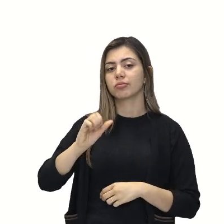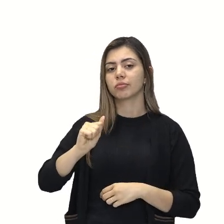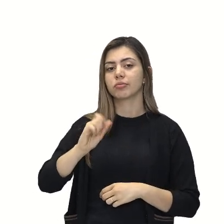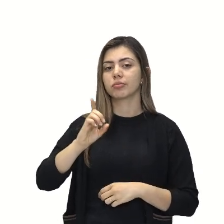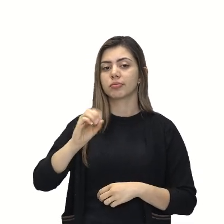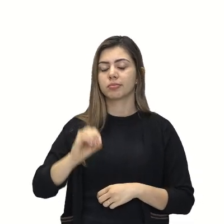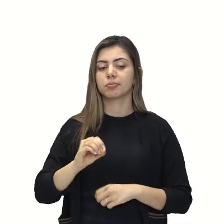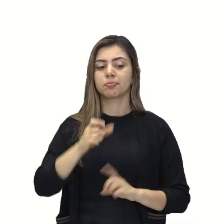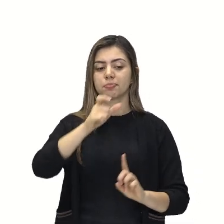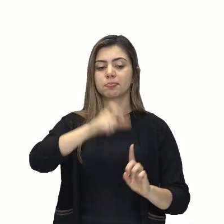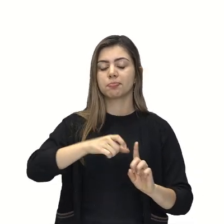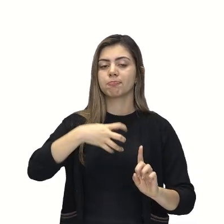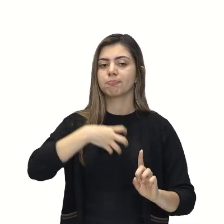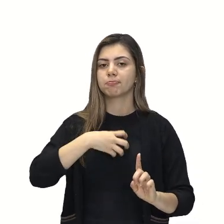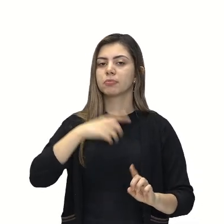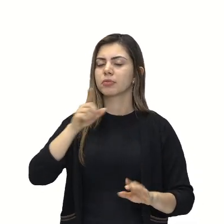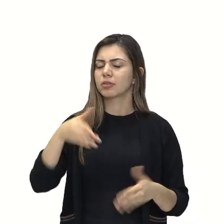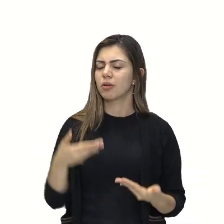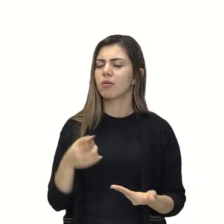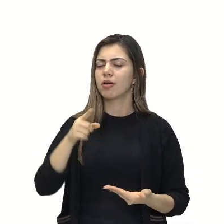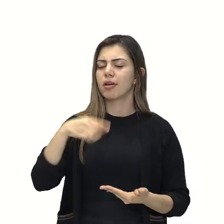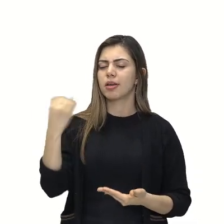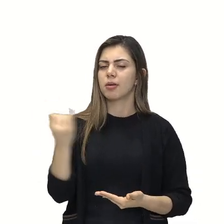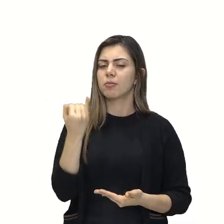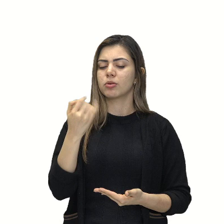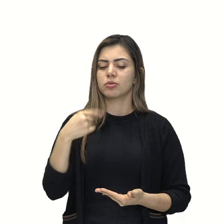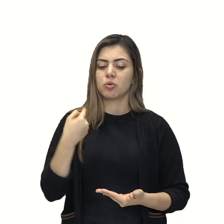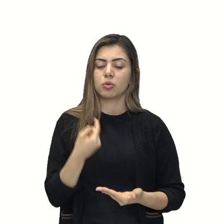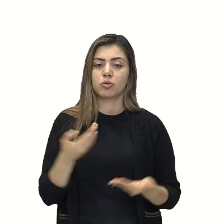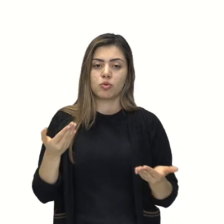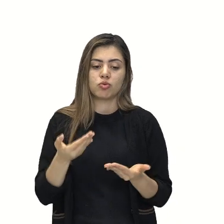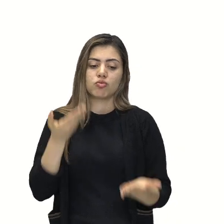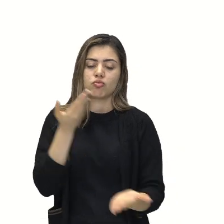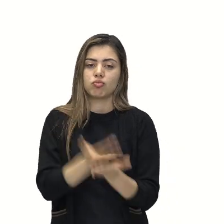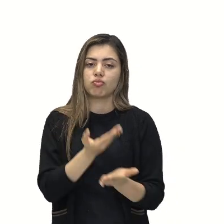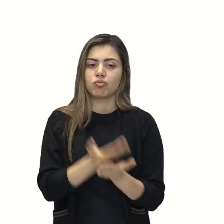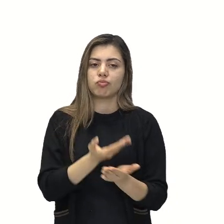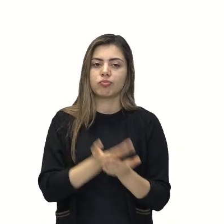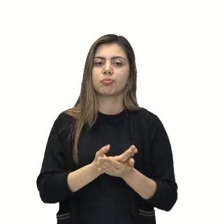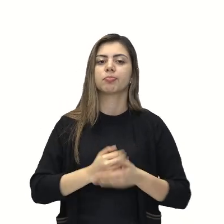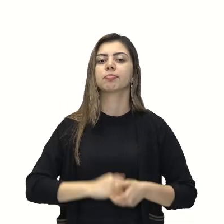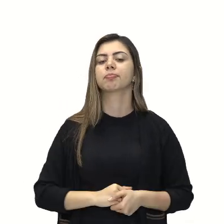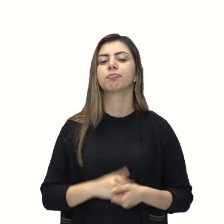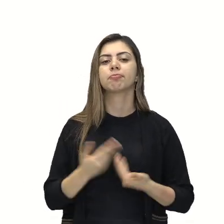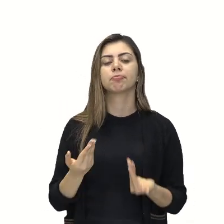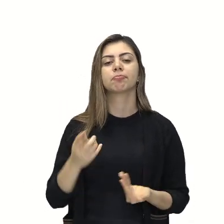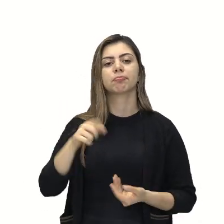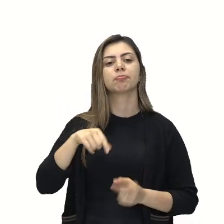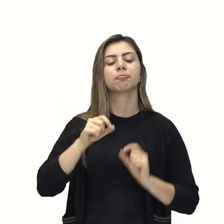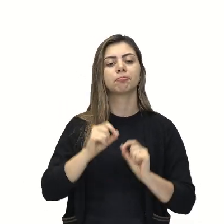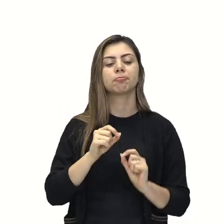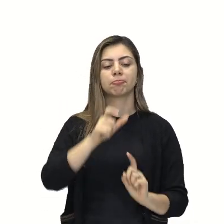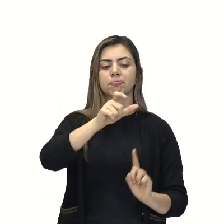Isso é fundamental, turma, para os nossos estudos de hoje, tá? Então, estado do ser.